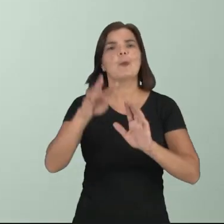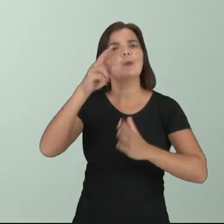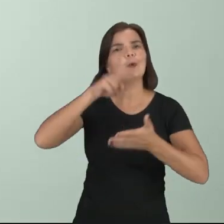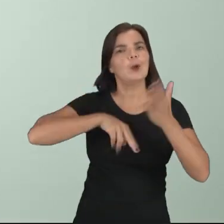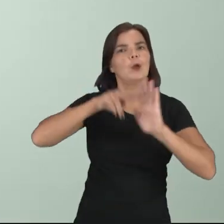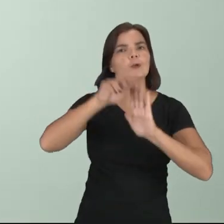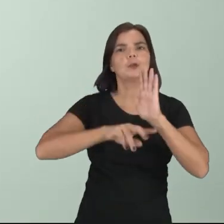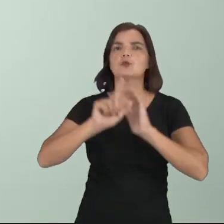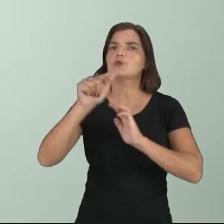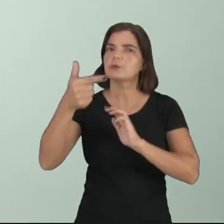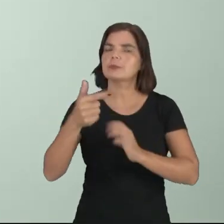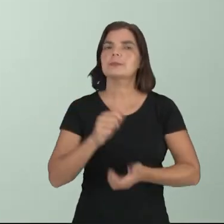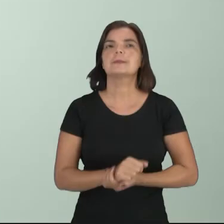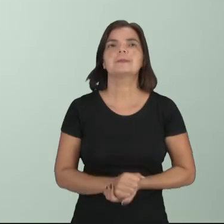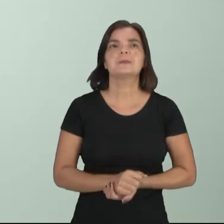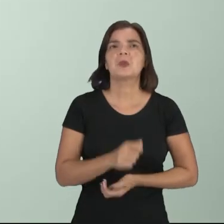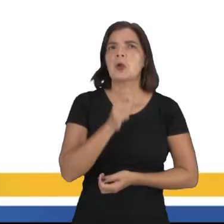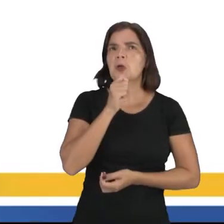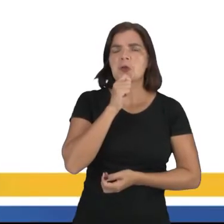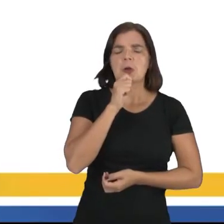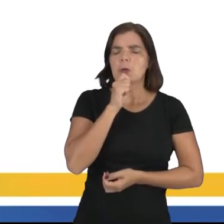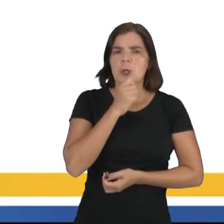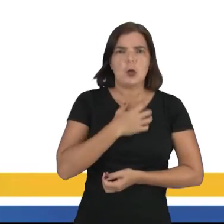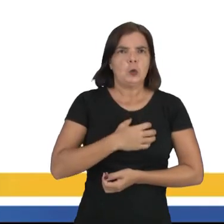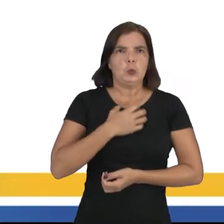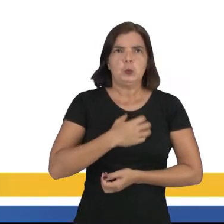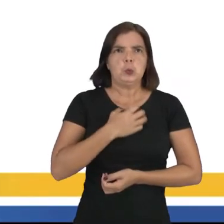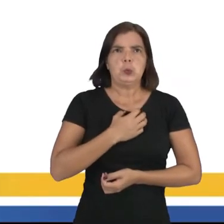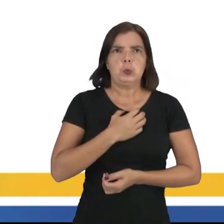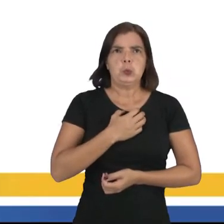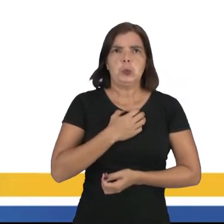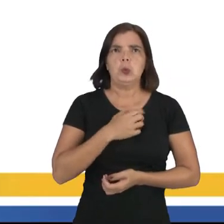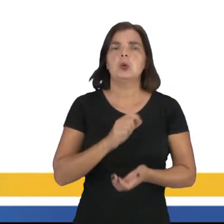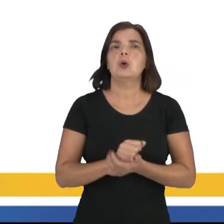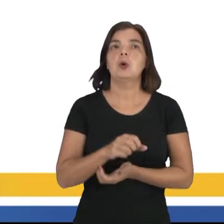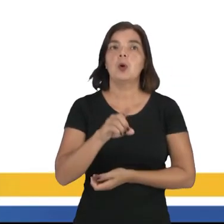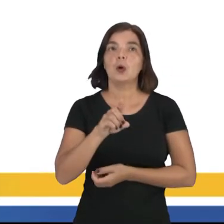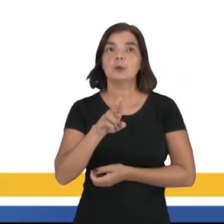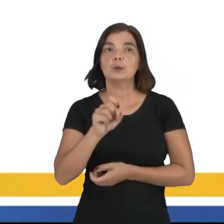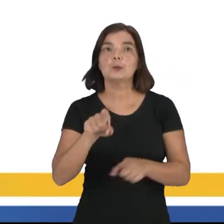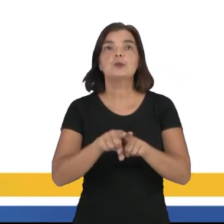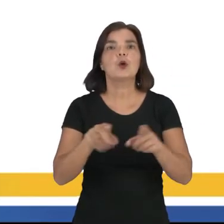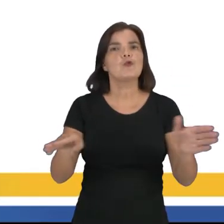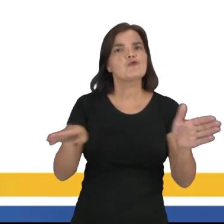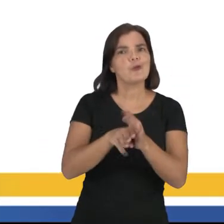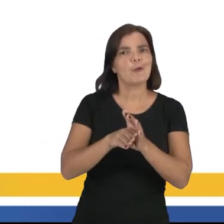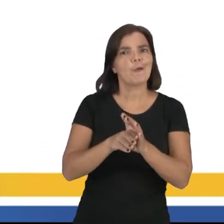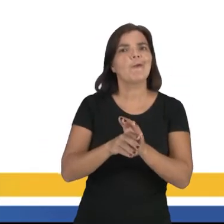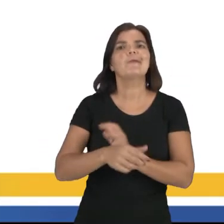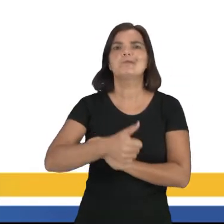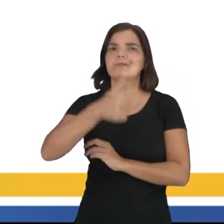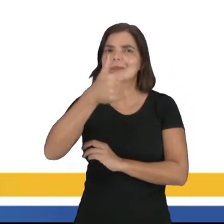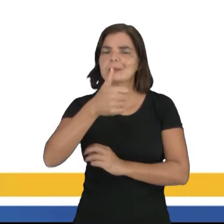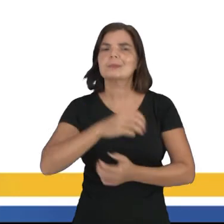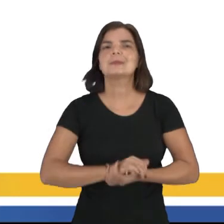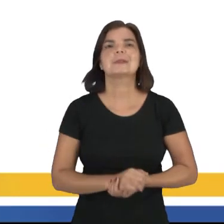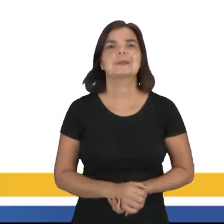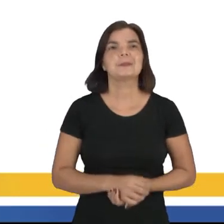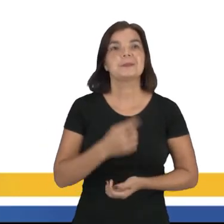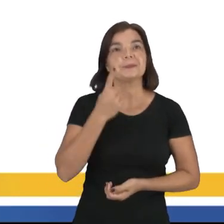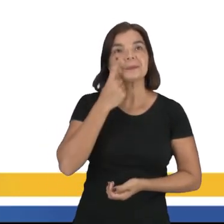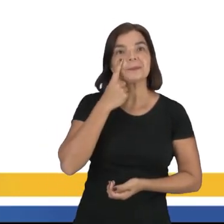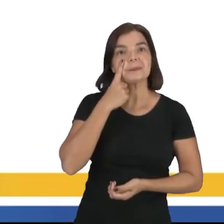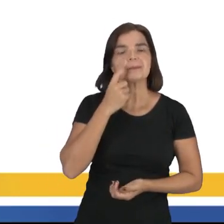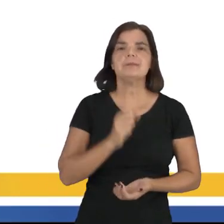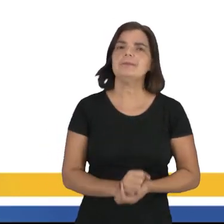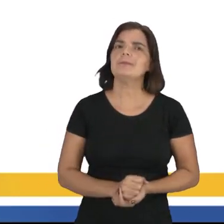outro texto? Não adianta bufar, a Duster Oroch chegou na frente.